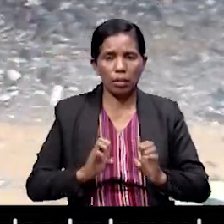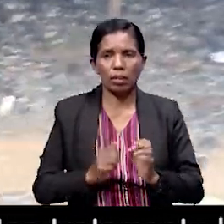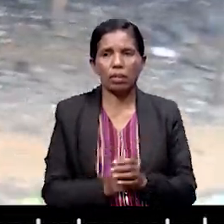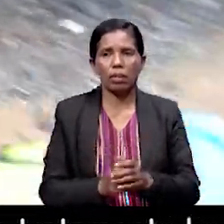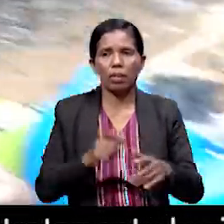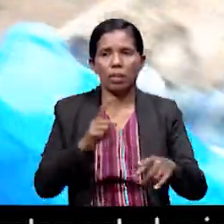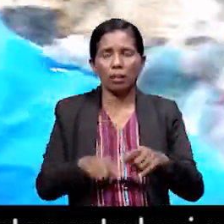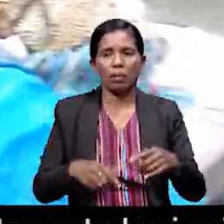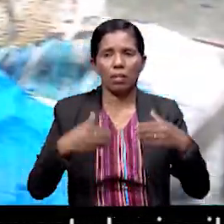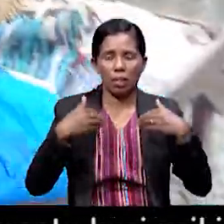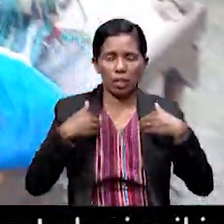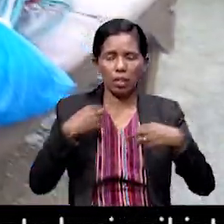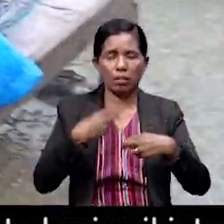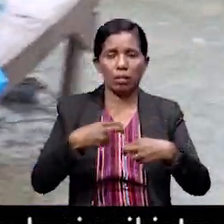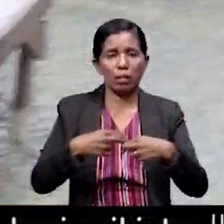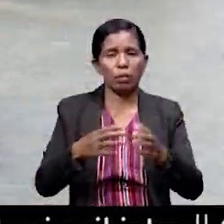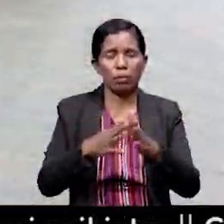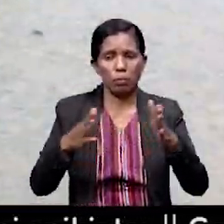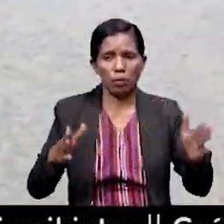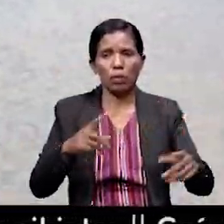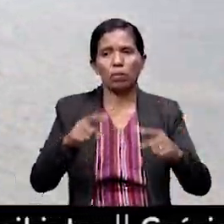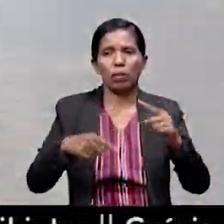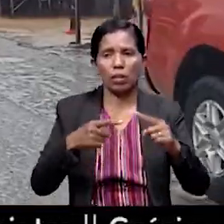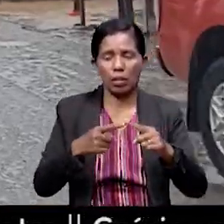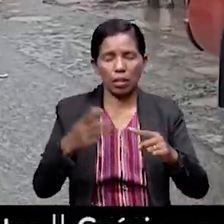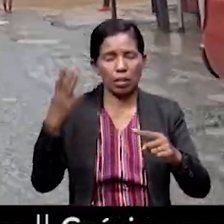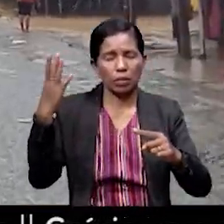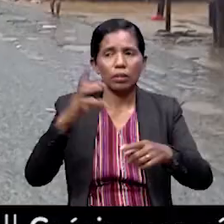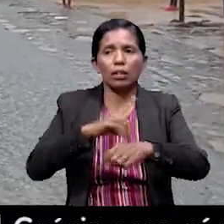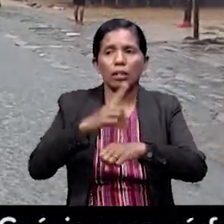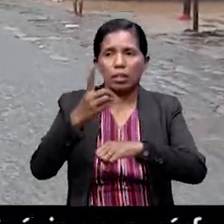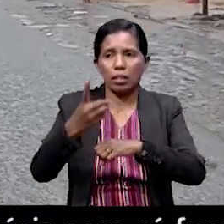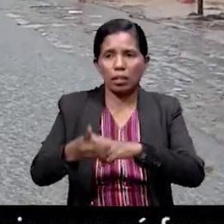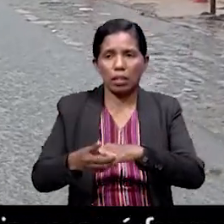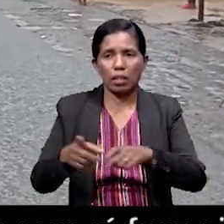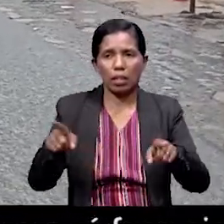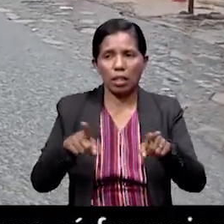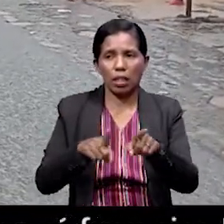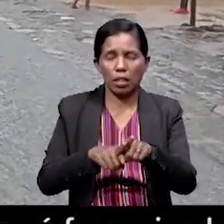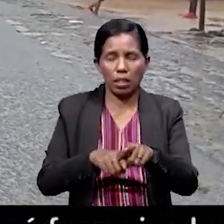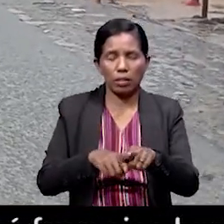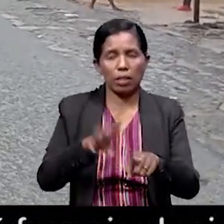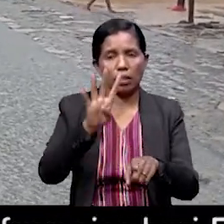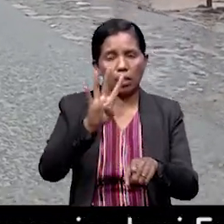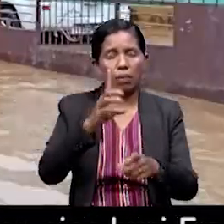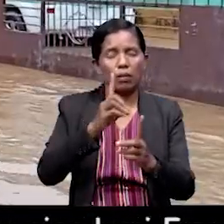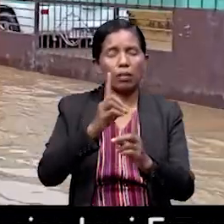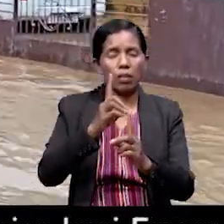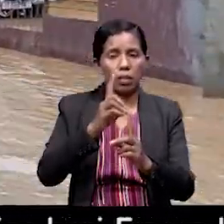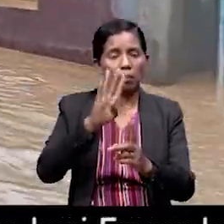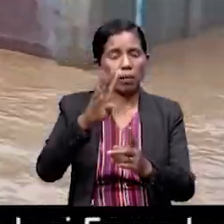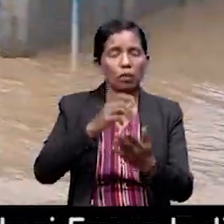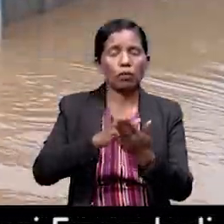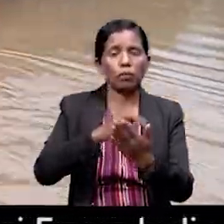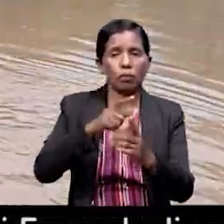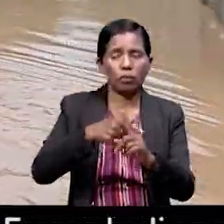Nunela belemosu implicação botliutan, bem hira acontece tan desastre natural hanesan loron hat fulan abril. Desastre